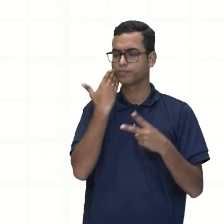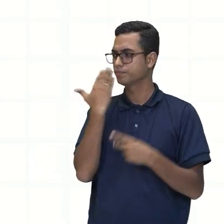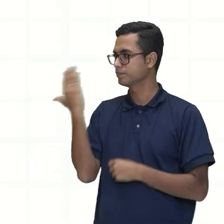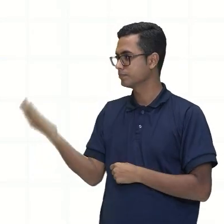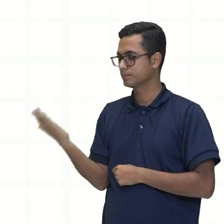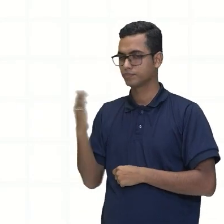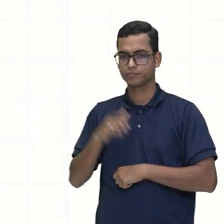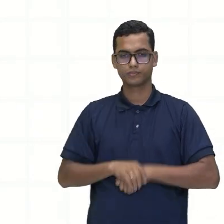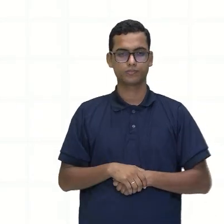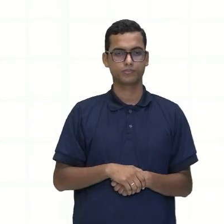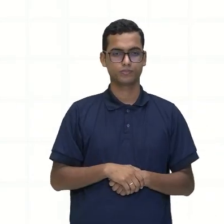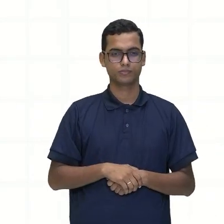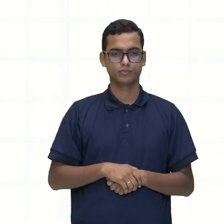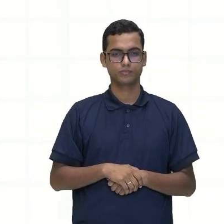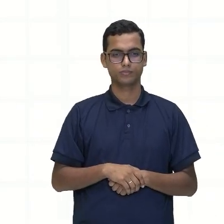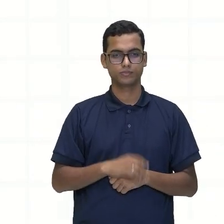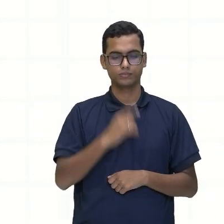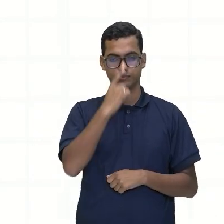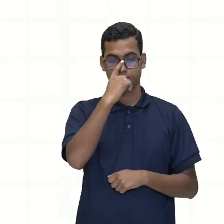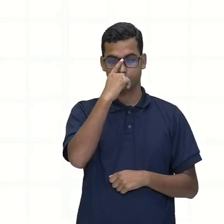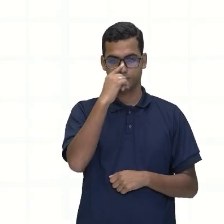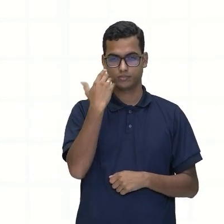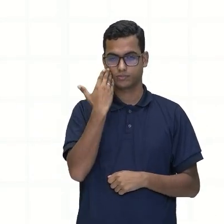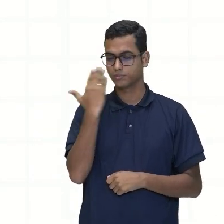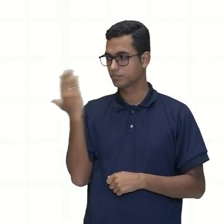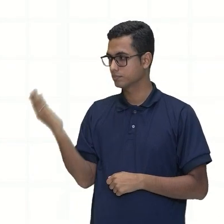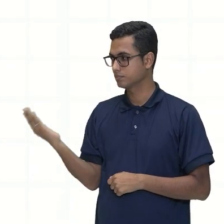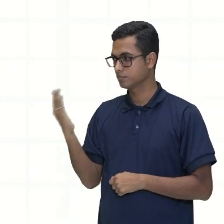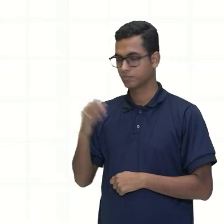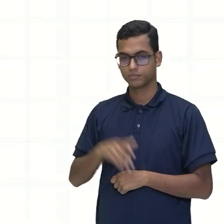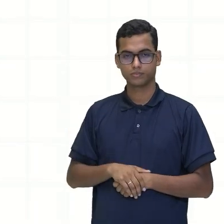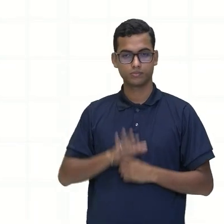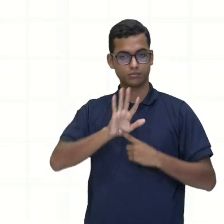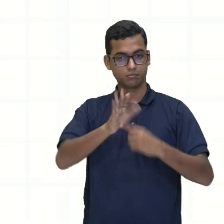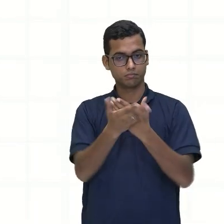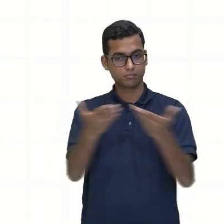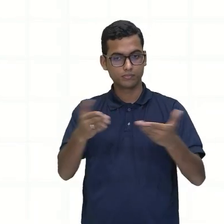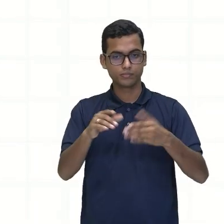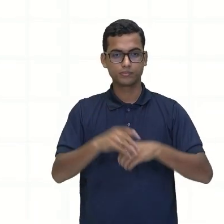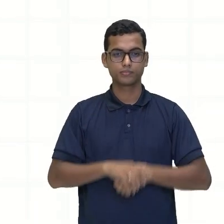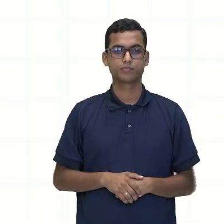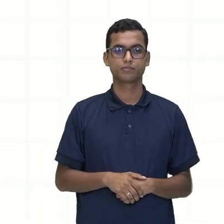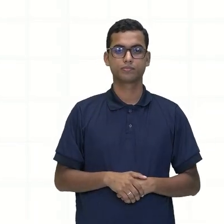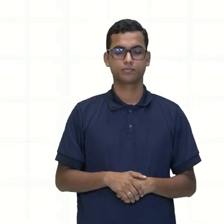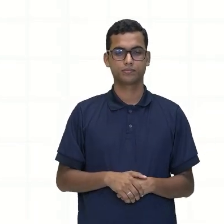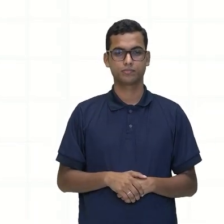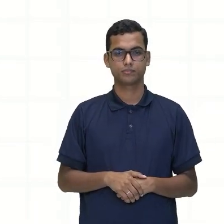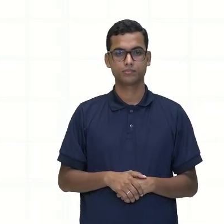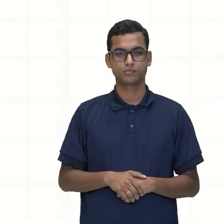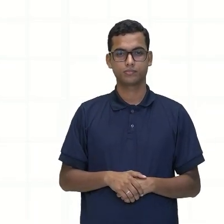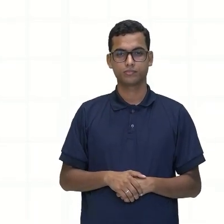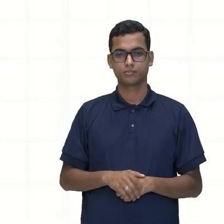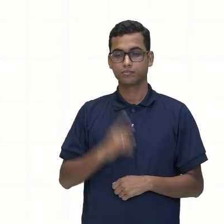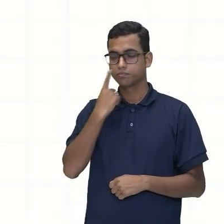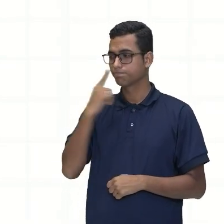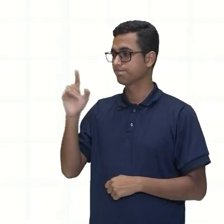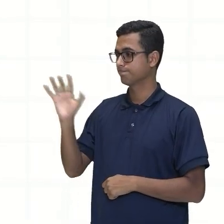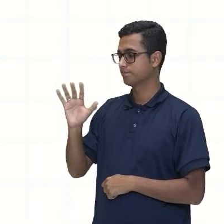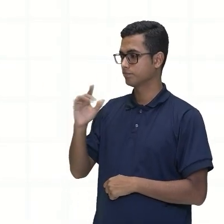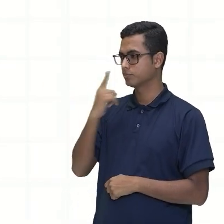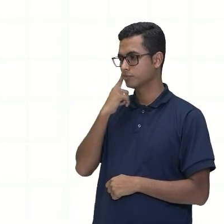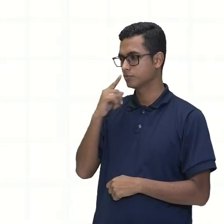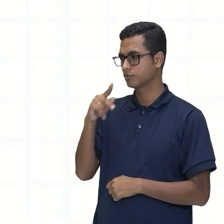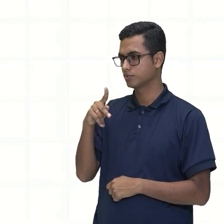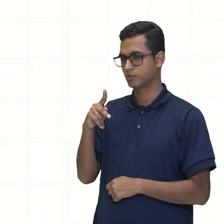Hey, Victoria, vou mostrar para vocês. Hey, Victoria. Aí na sequência. Hey, Sammy,